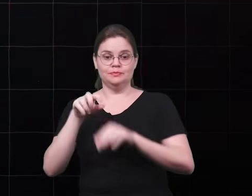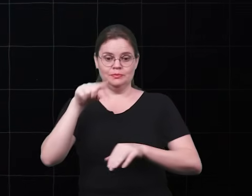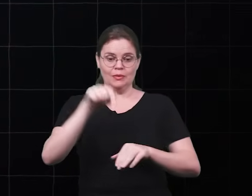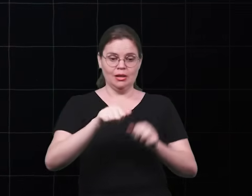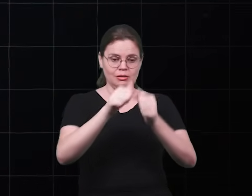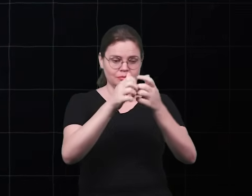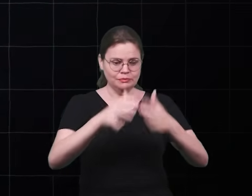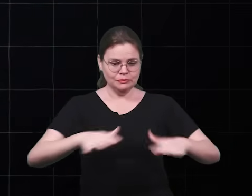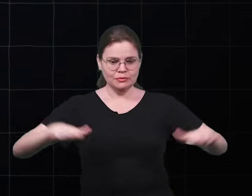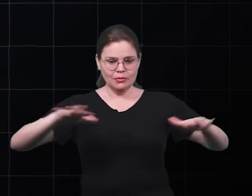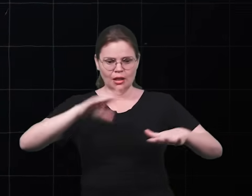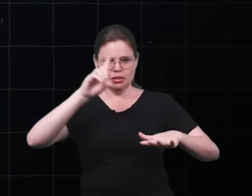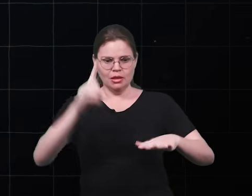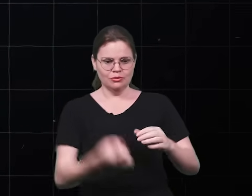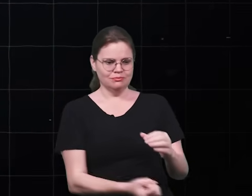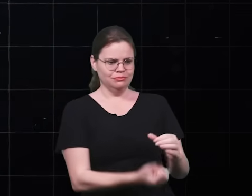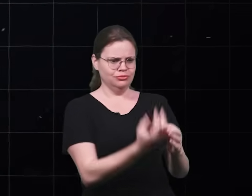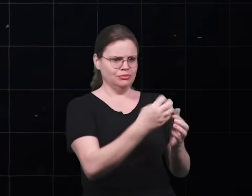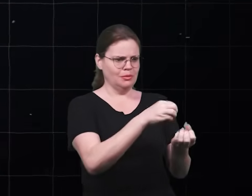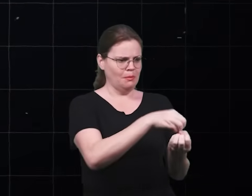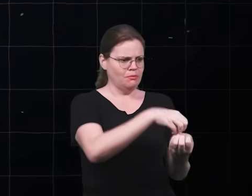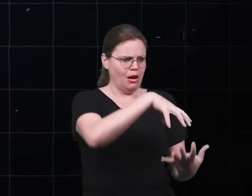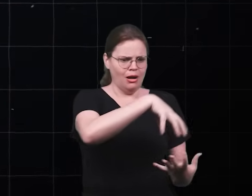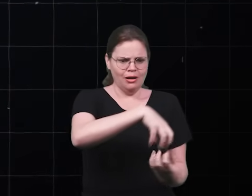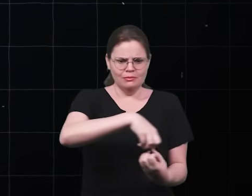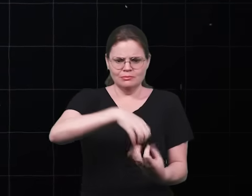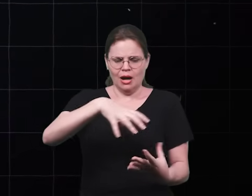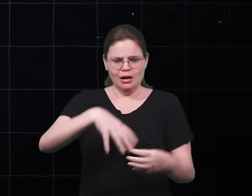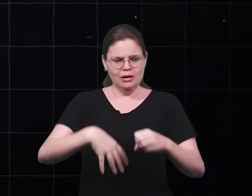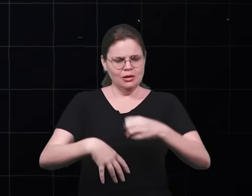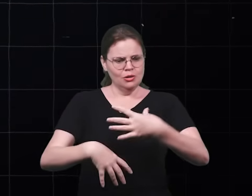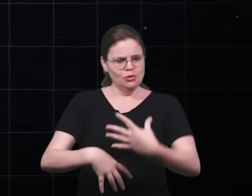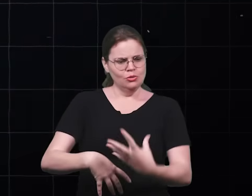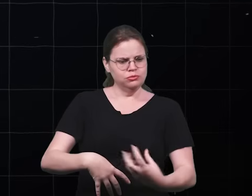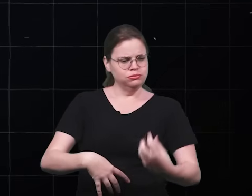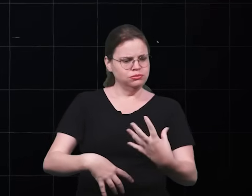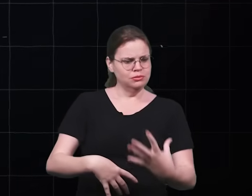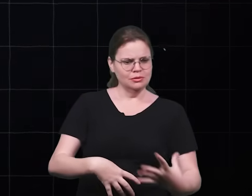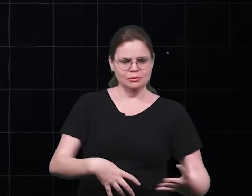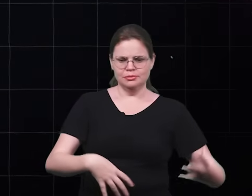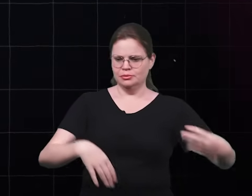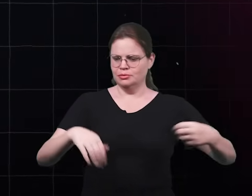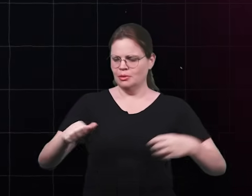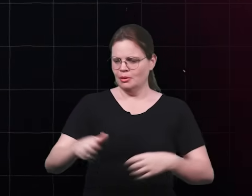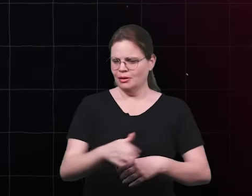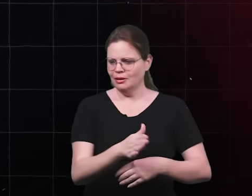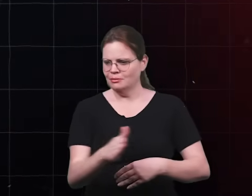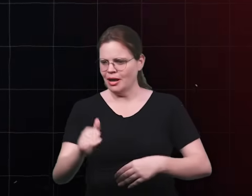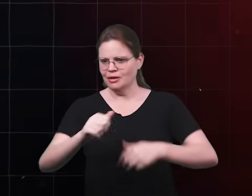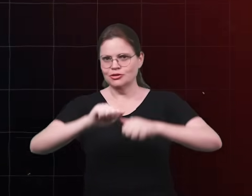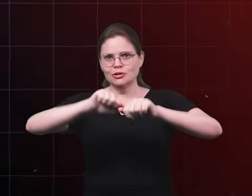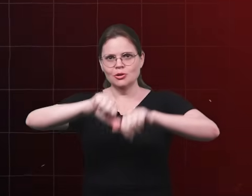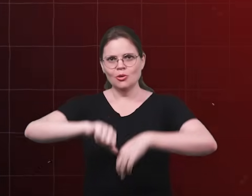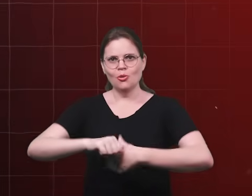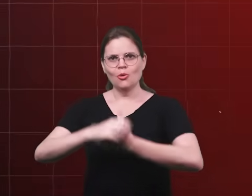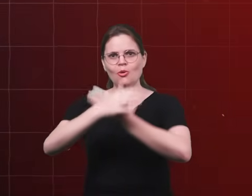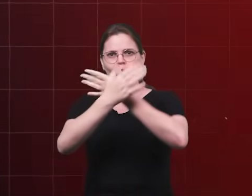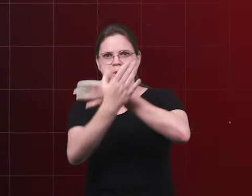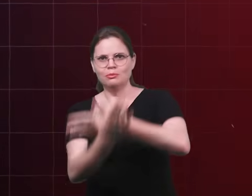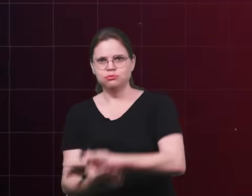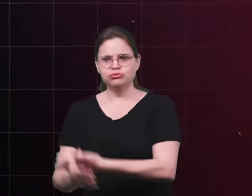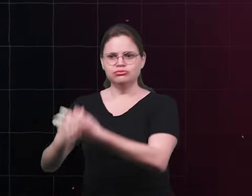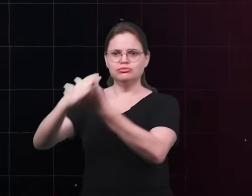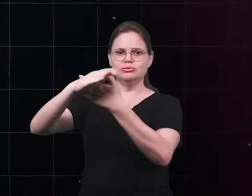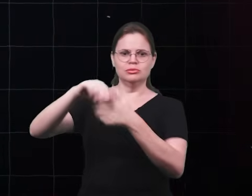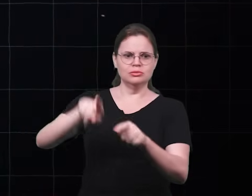todo réptil de alma vivente que as águas abundantemente produziram conforme as suas espécies e toda ave de asas conforme a